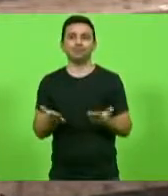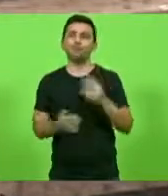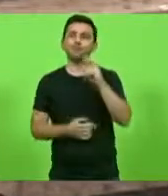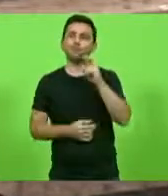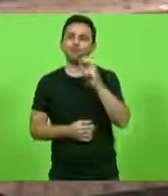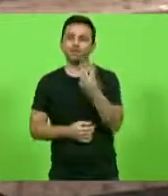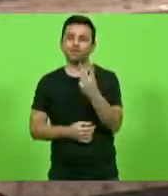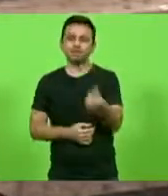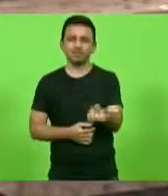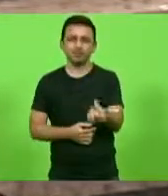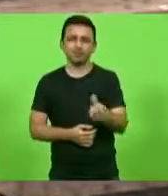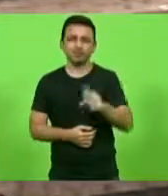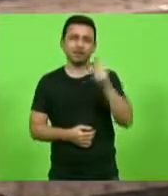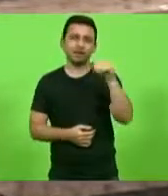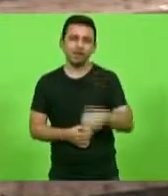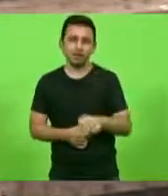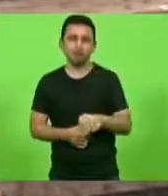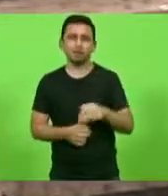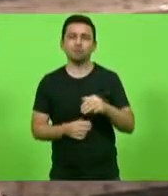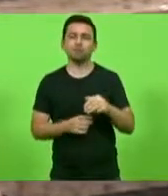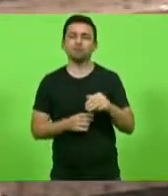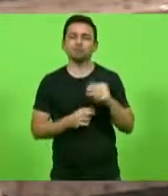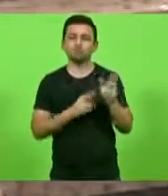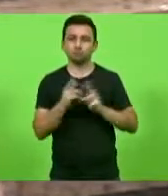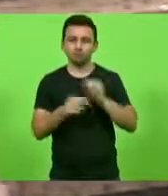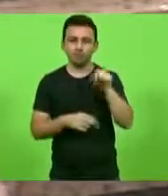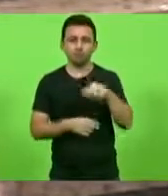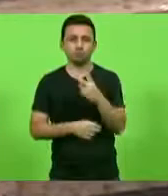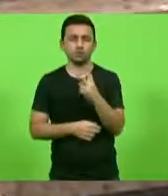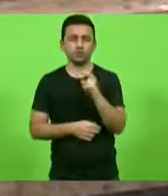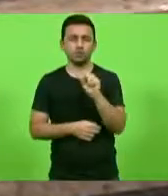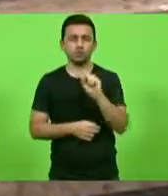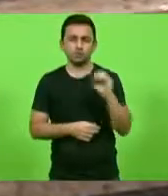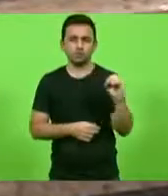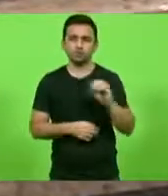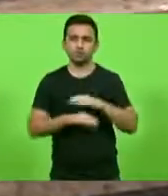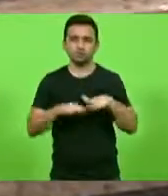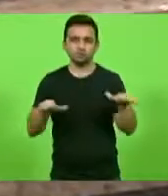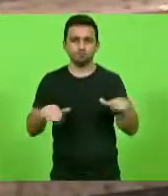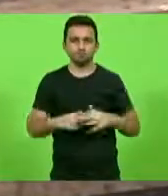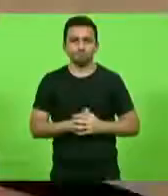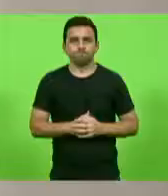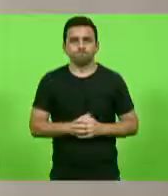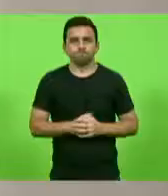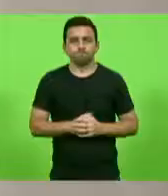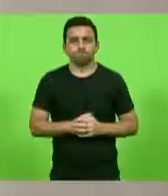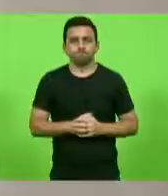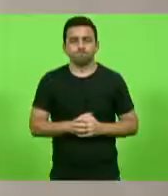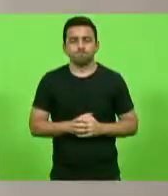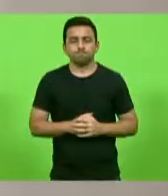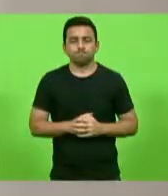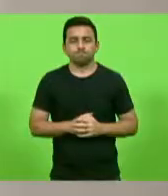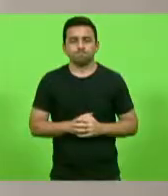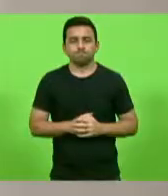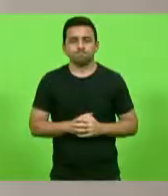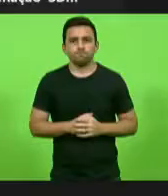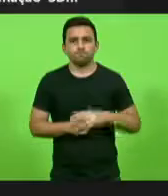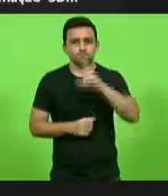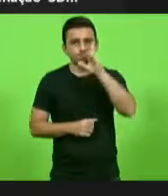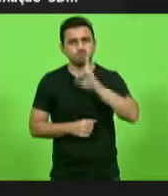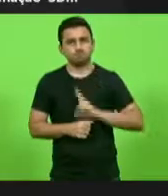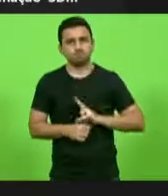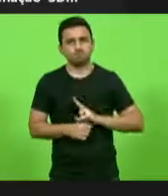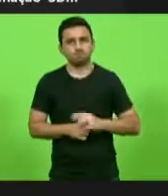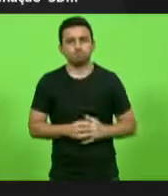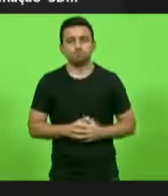quilômetros da BR-280, que seja assistido por esses valores aqui. Seria isso, presidente. Obrigado. A palavra o deputado Ivan Nats.